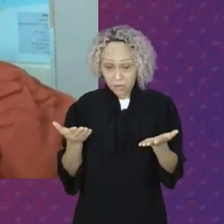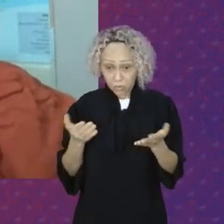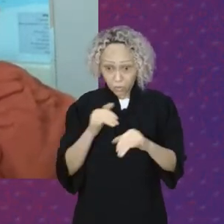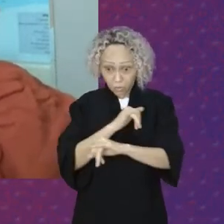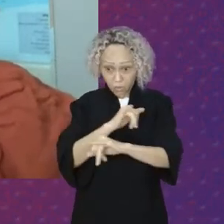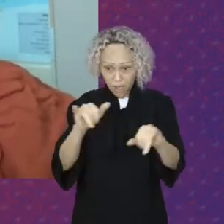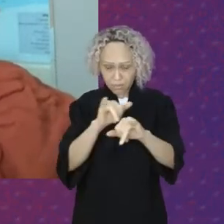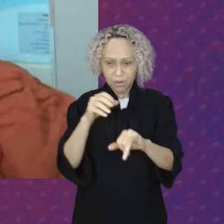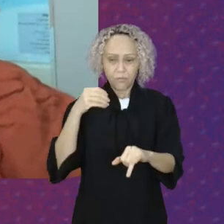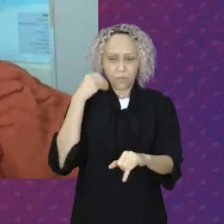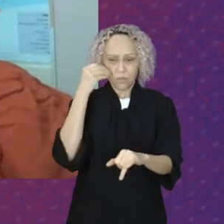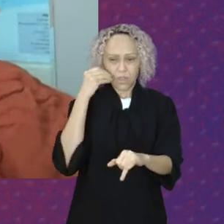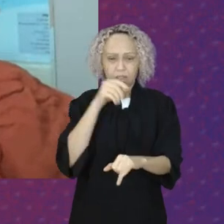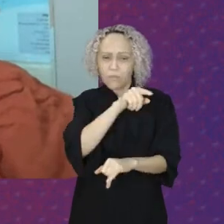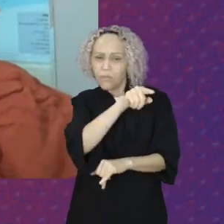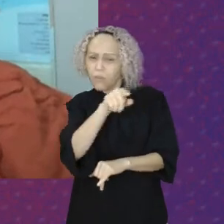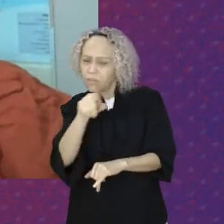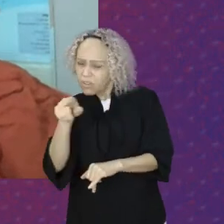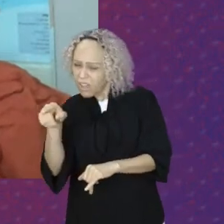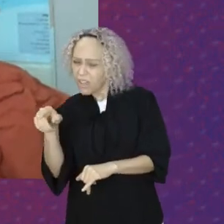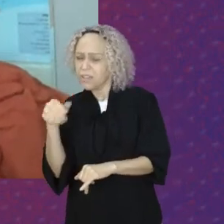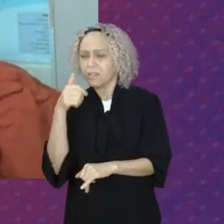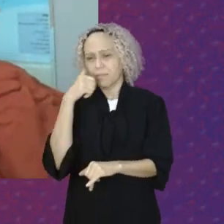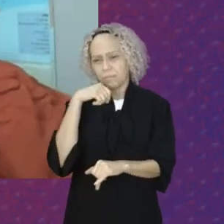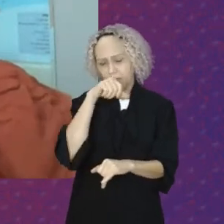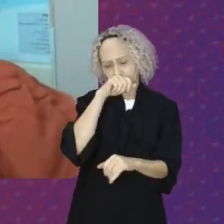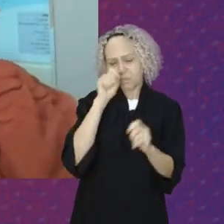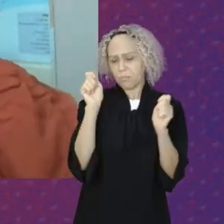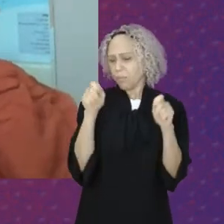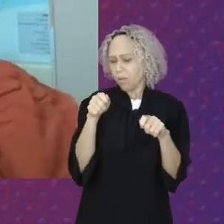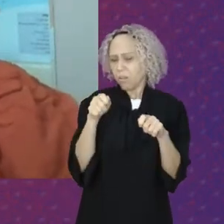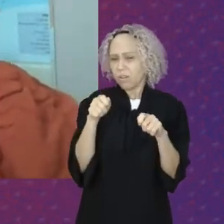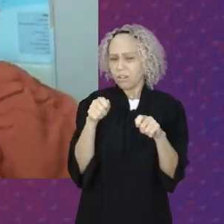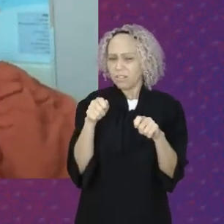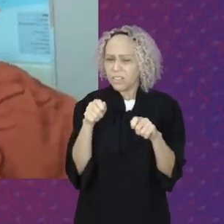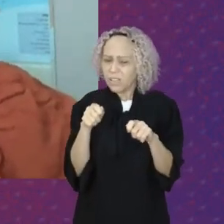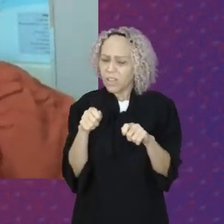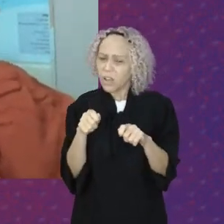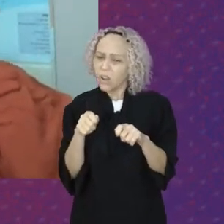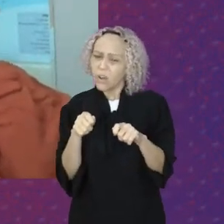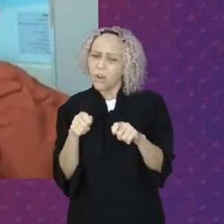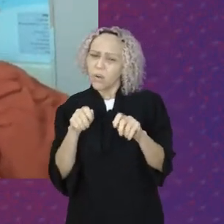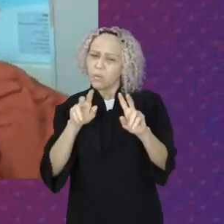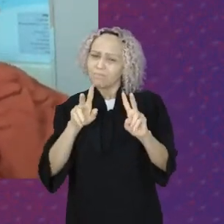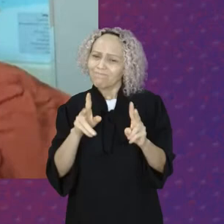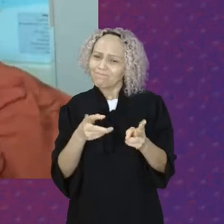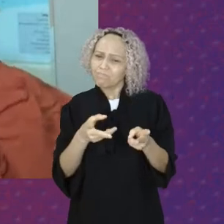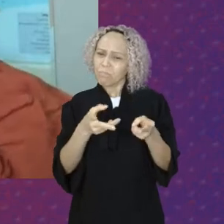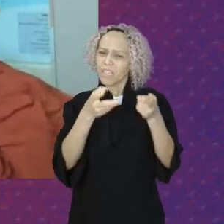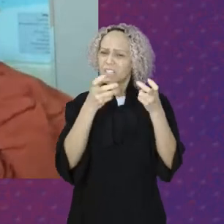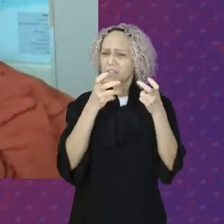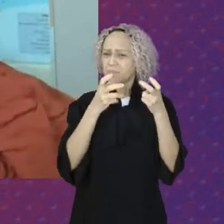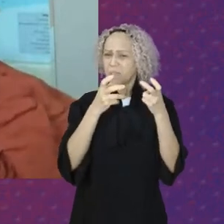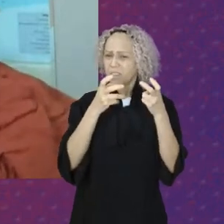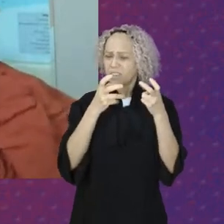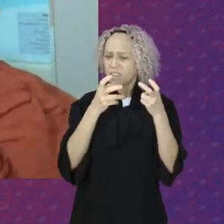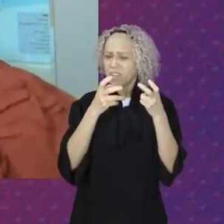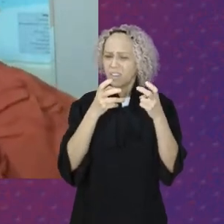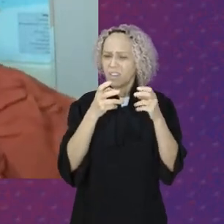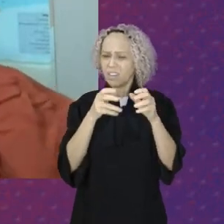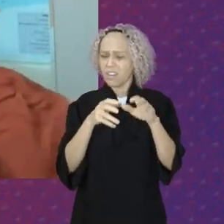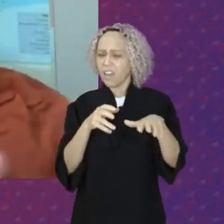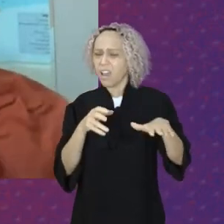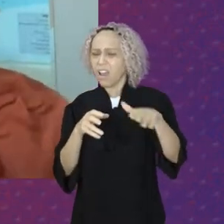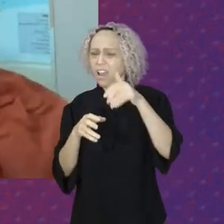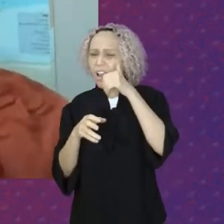forma. Seja ajudando ela com chá, ajudando com a criança, quando você vê, ela vai dizer, igual eu